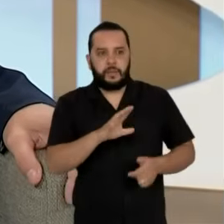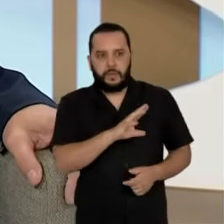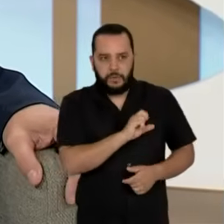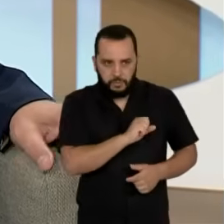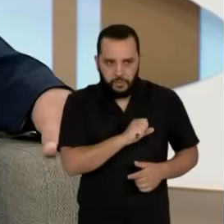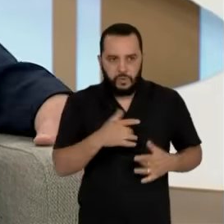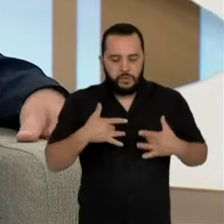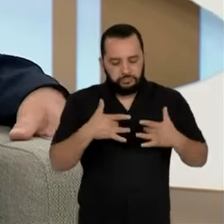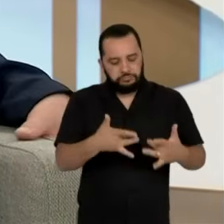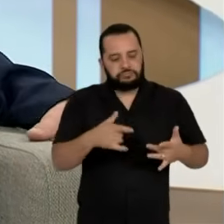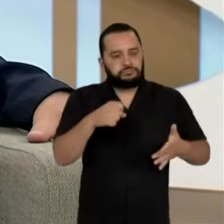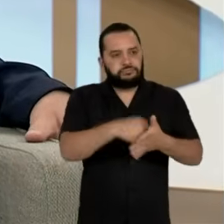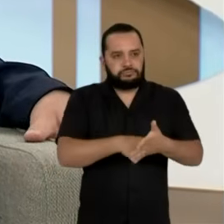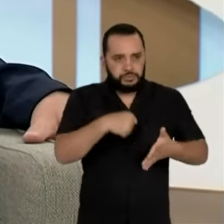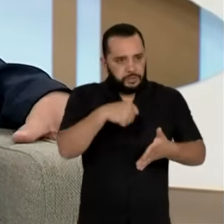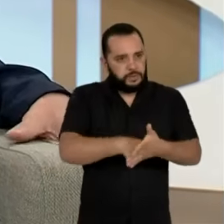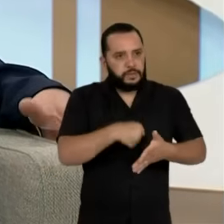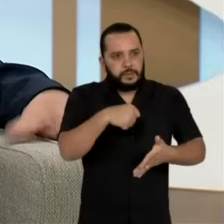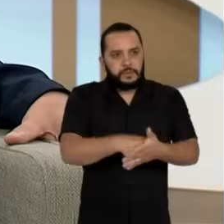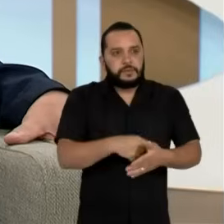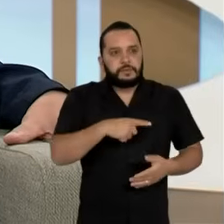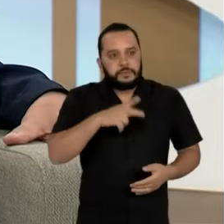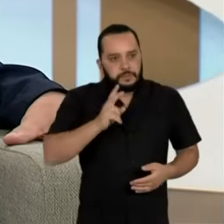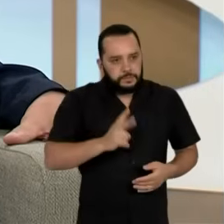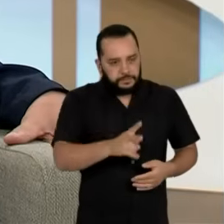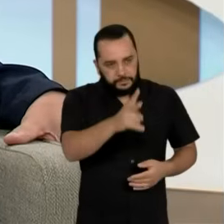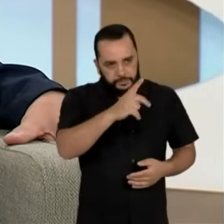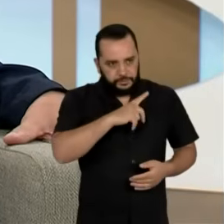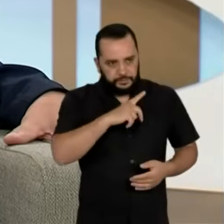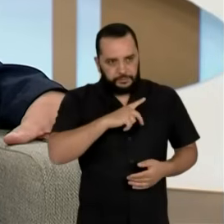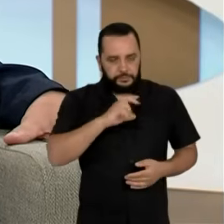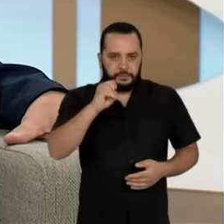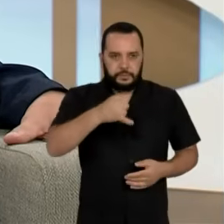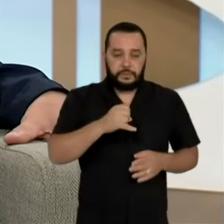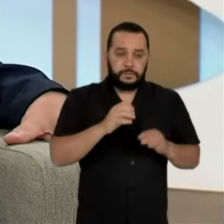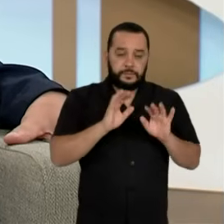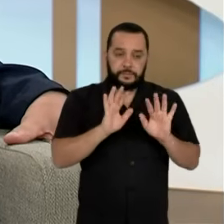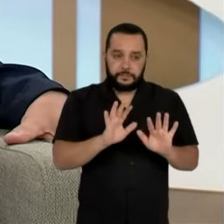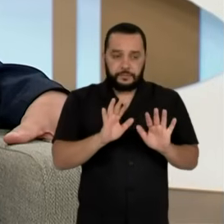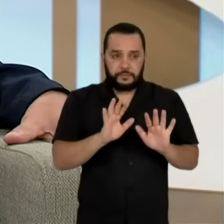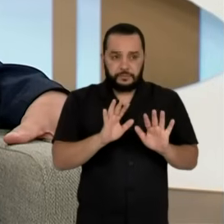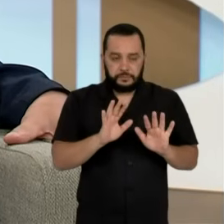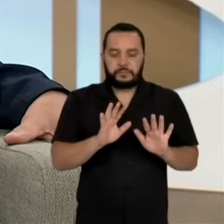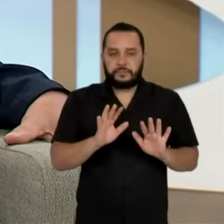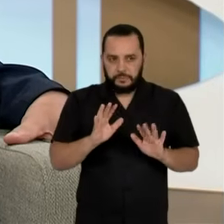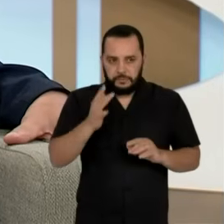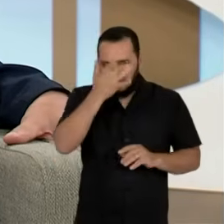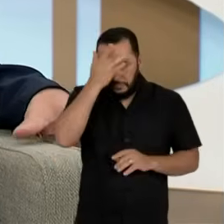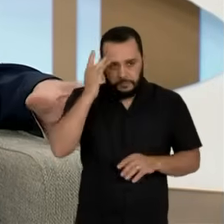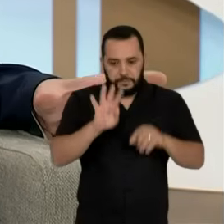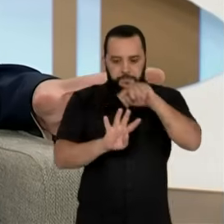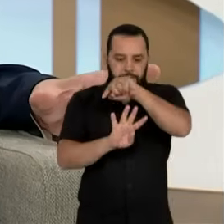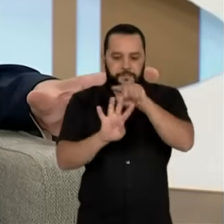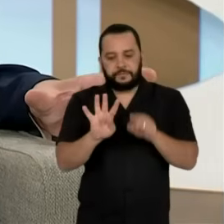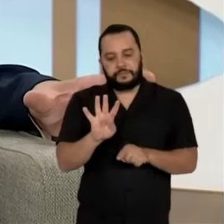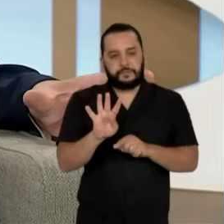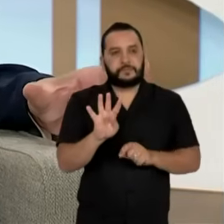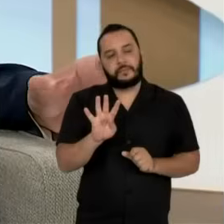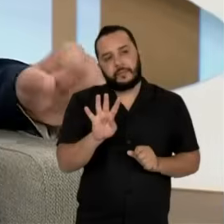causa, está lá. E eles continuam, né? Agora, realmente, os brigadistas, houve